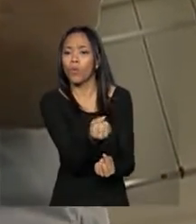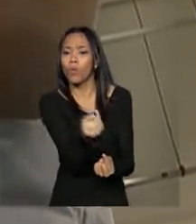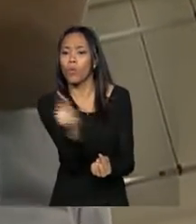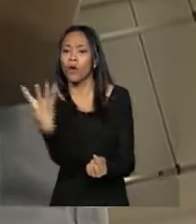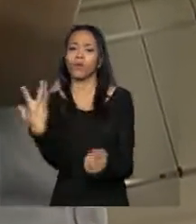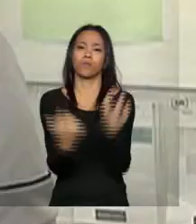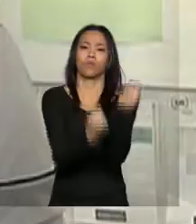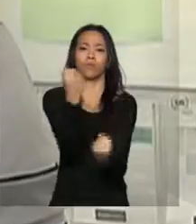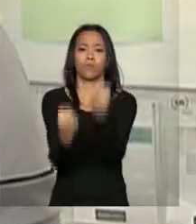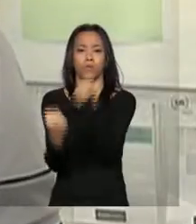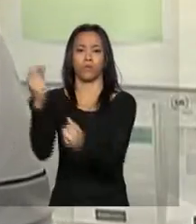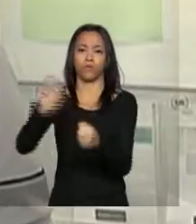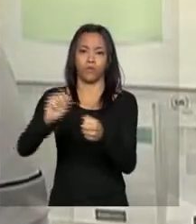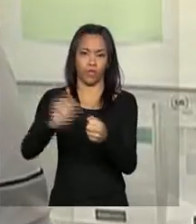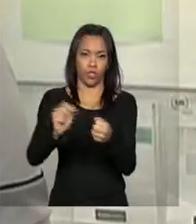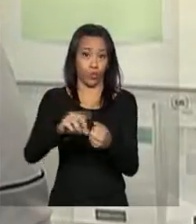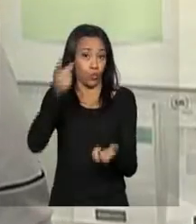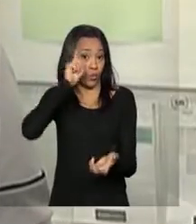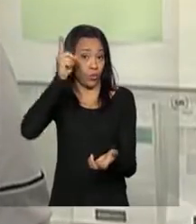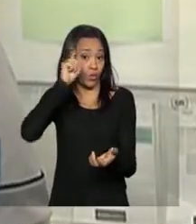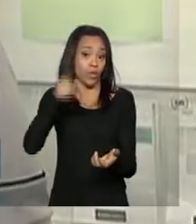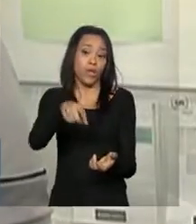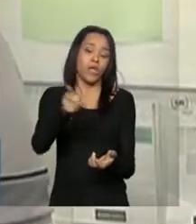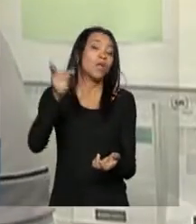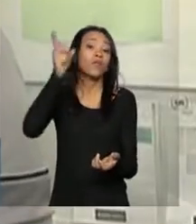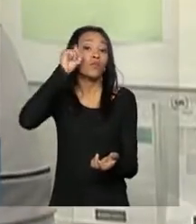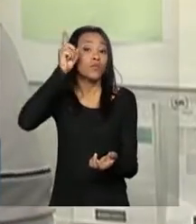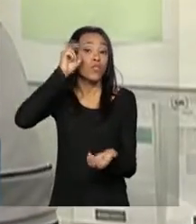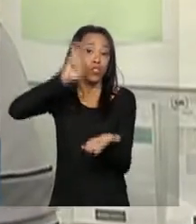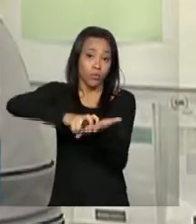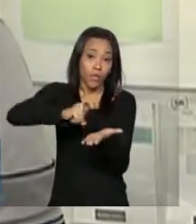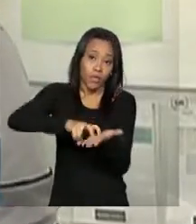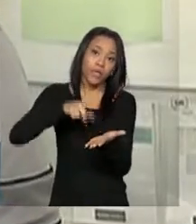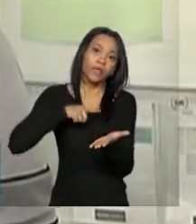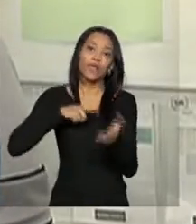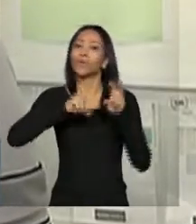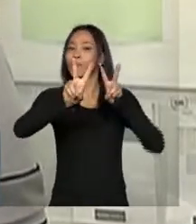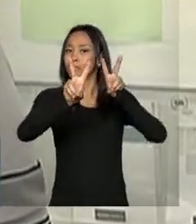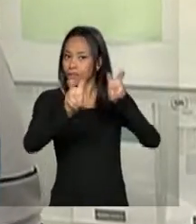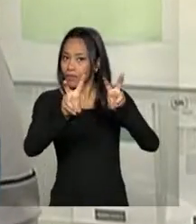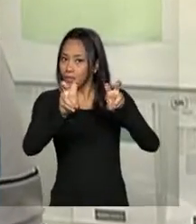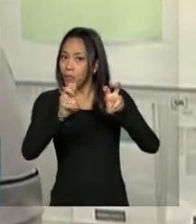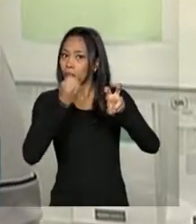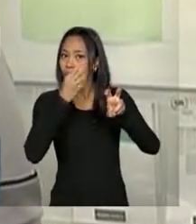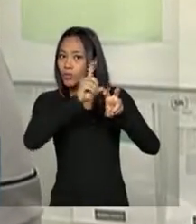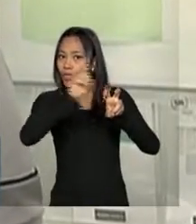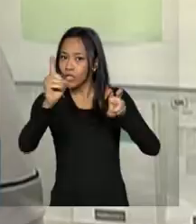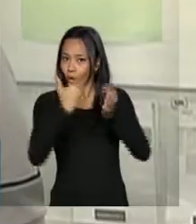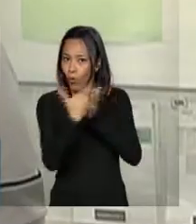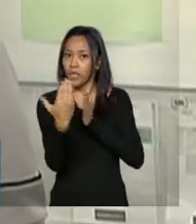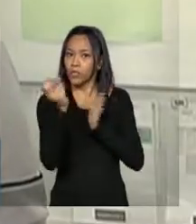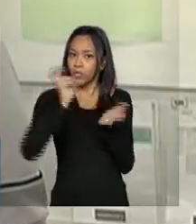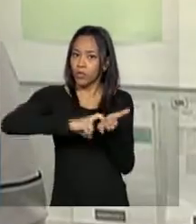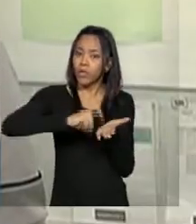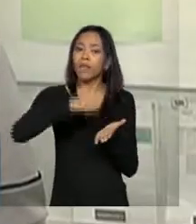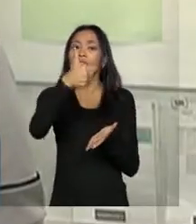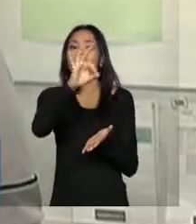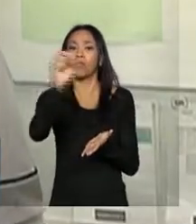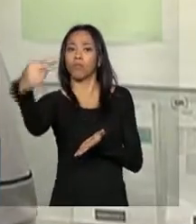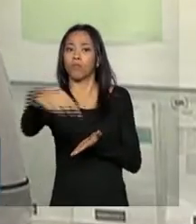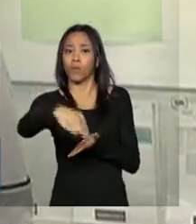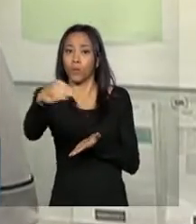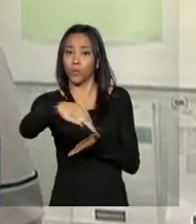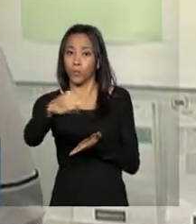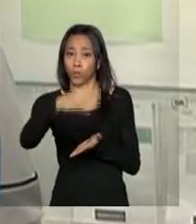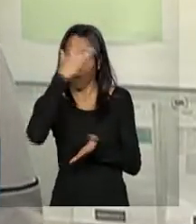produzidos por dia. Todo dia de manhã, a gente tem uma que a gente chama de pauta do bom dia, exatamente porque começa pela manhã, a gente tem uns 10 minutos com